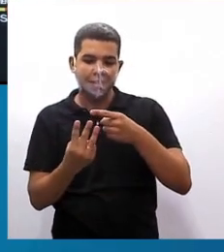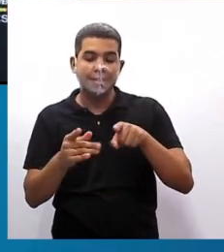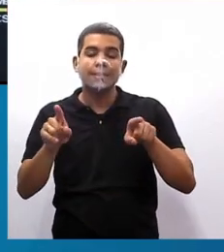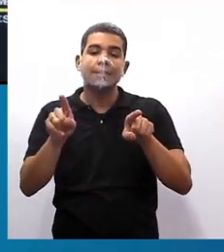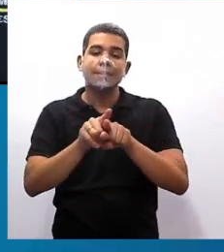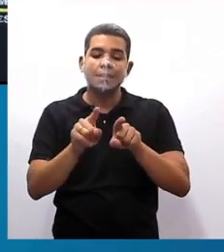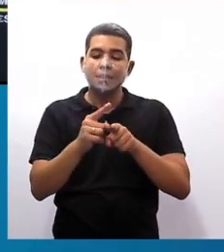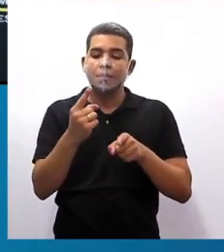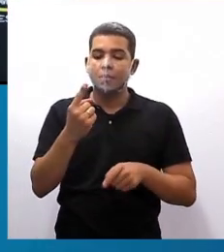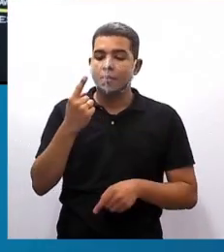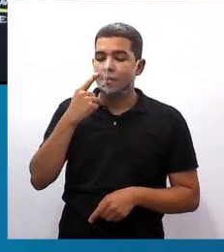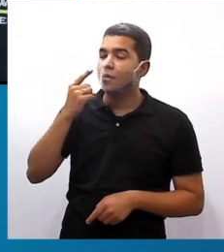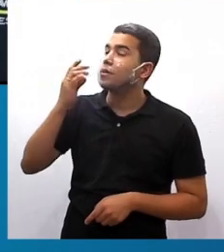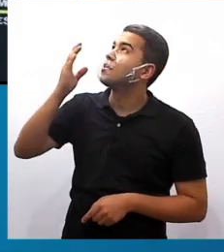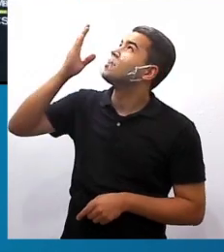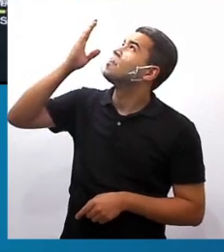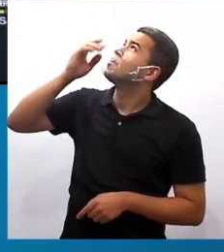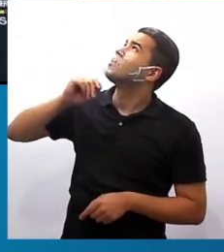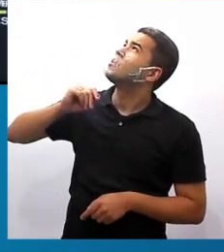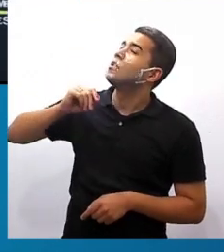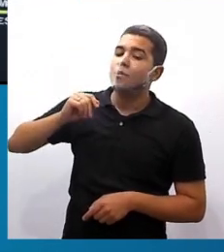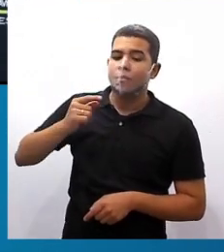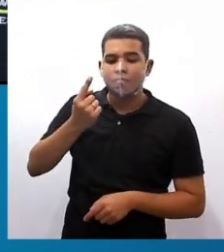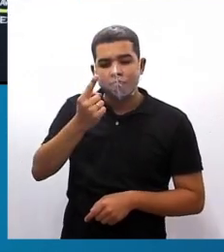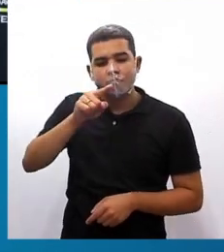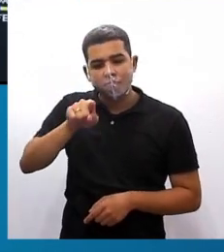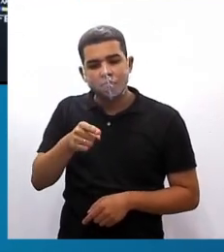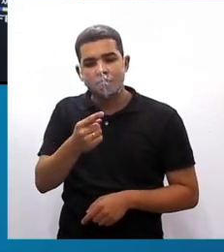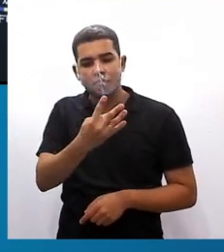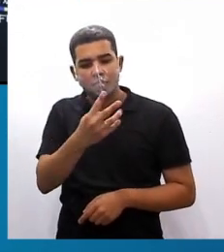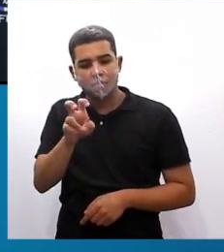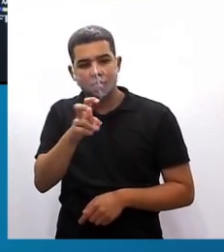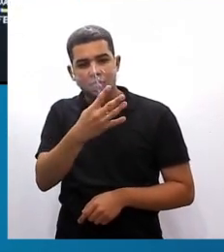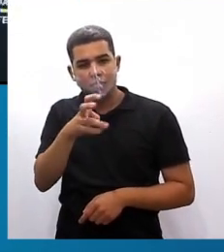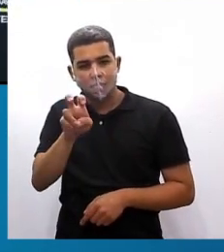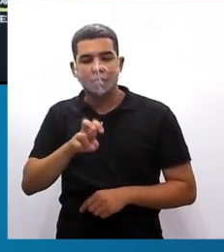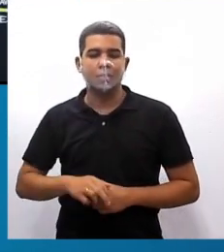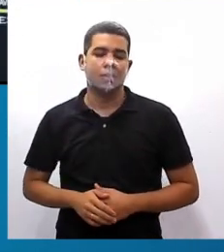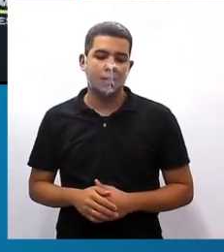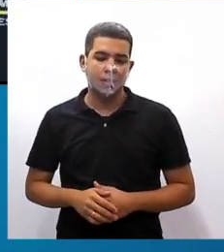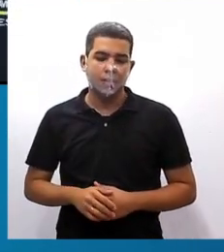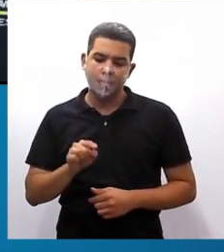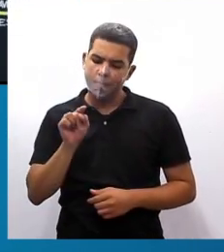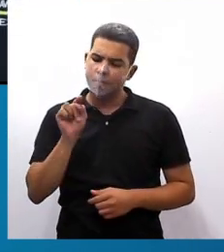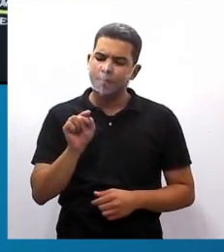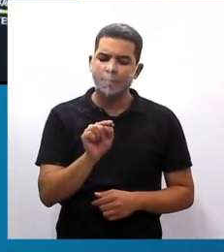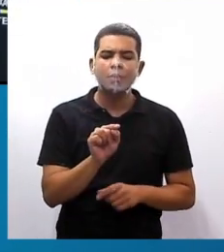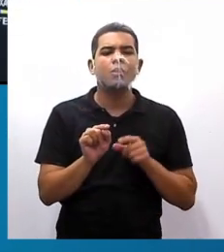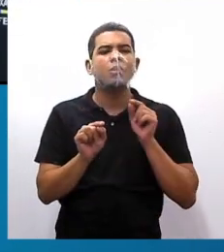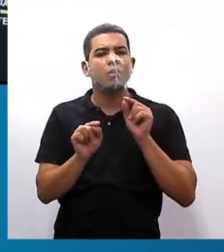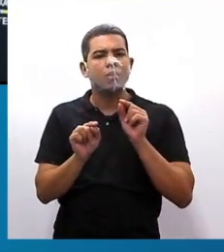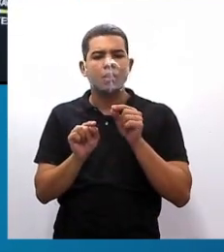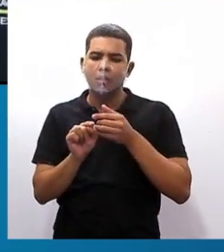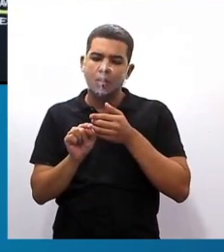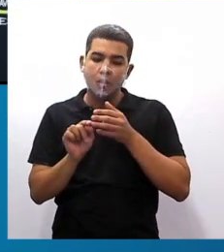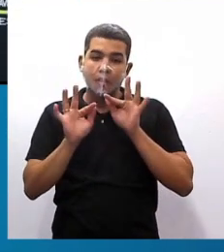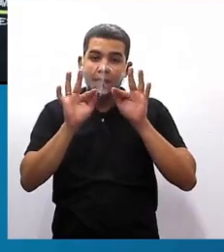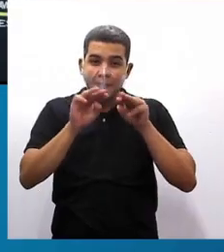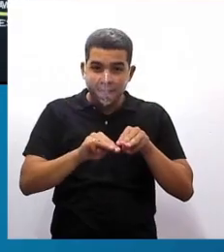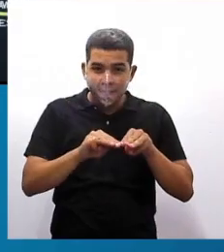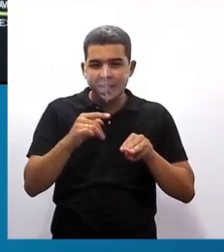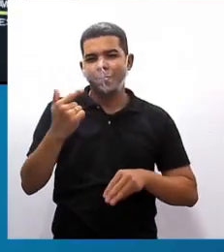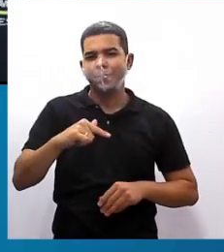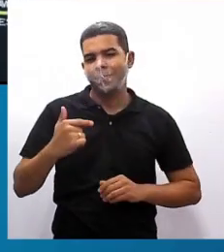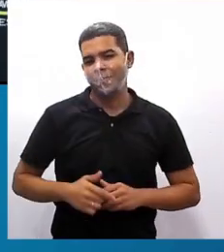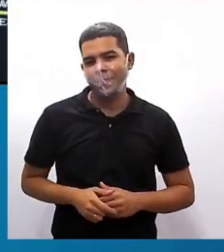ó, 1,45, 45. Esses três pontos indicam que não vai ter